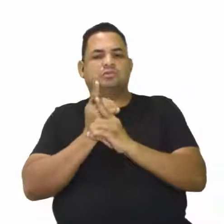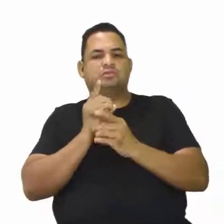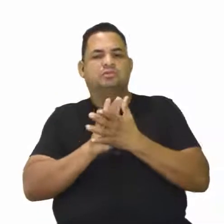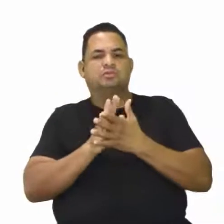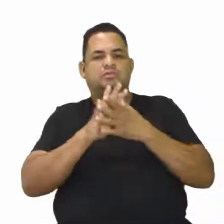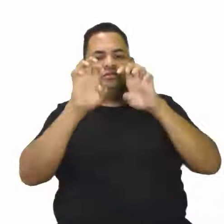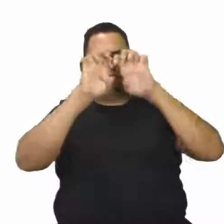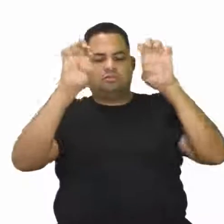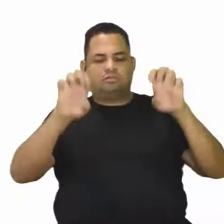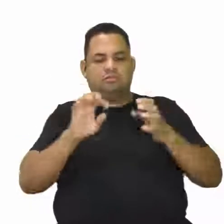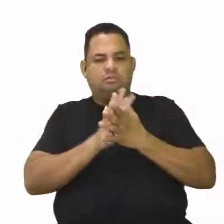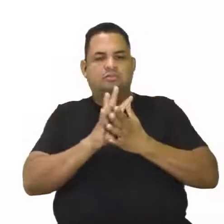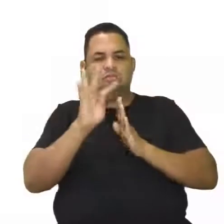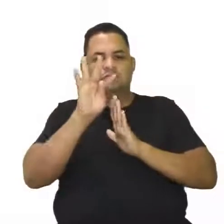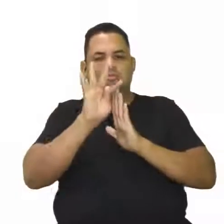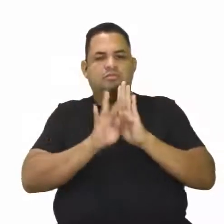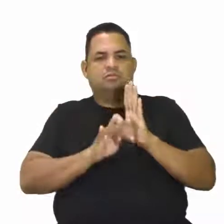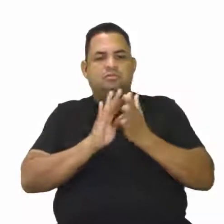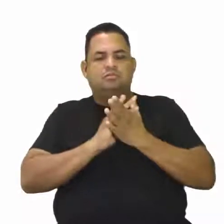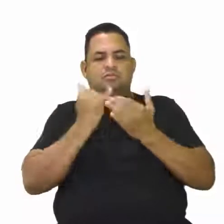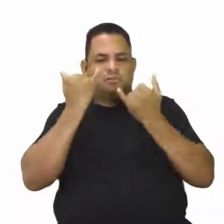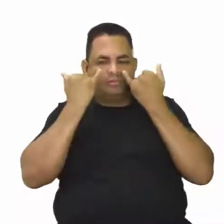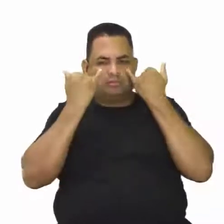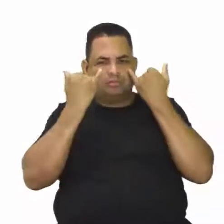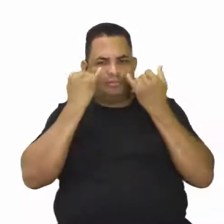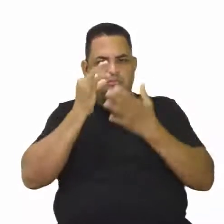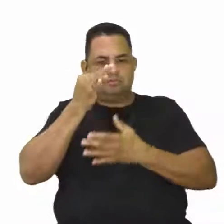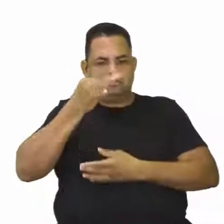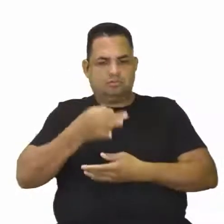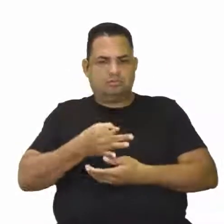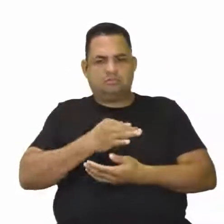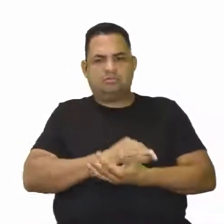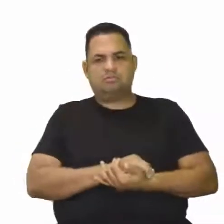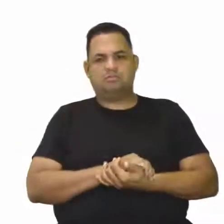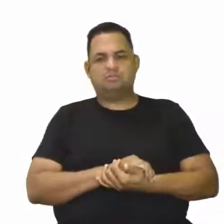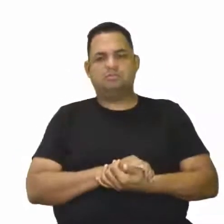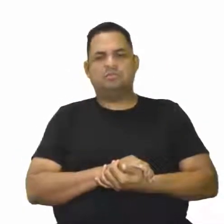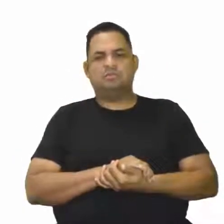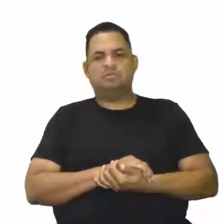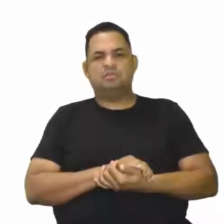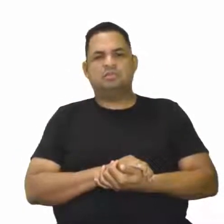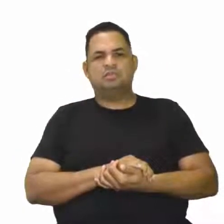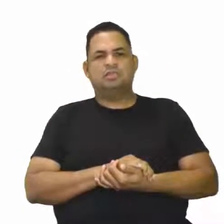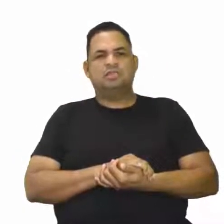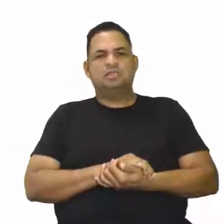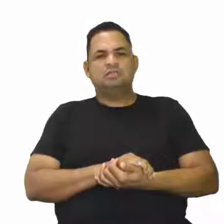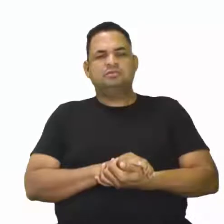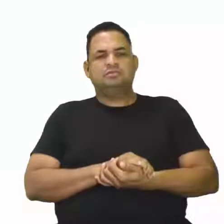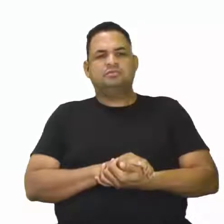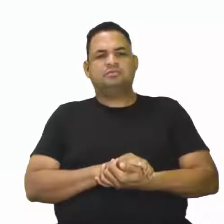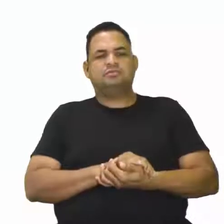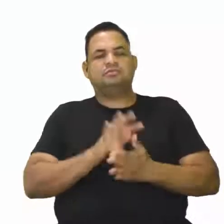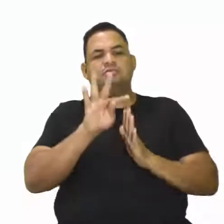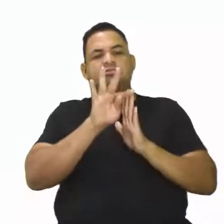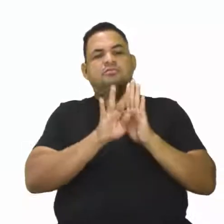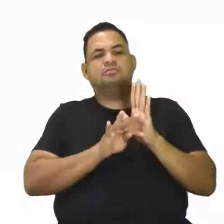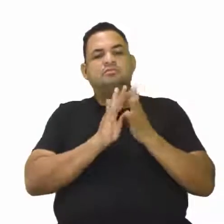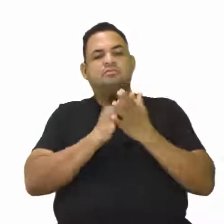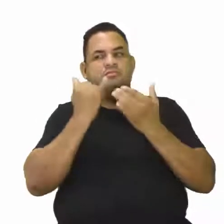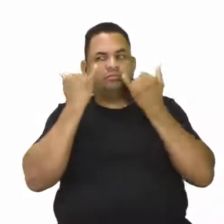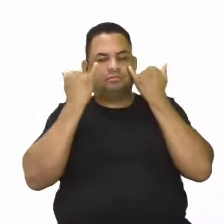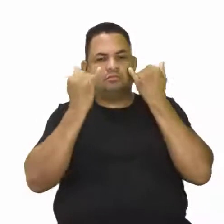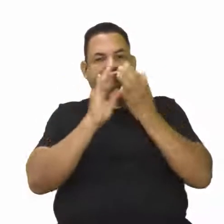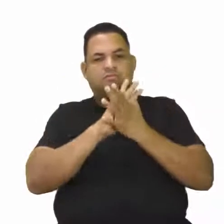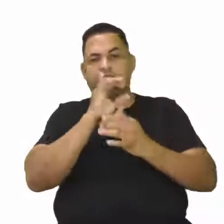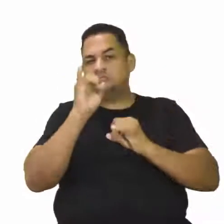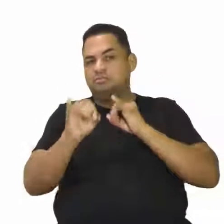essa estrutura de um texto informativo, certinho? Nós trouxemos para vocês aqui um texto informativo tirado